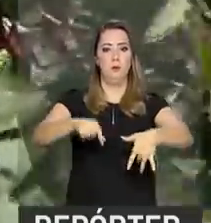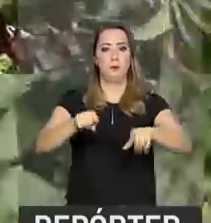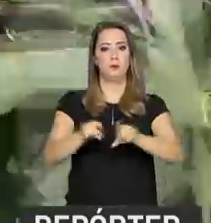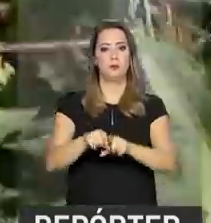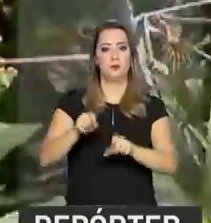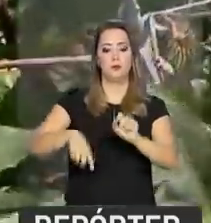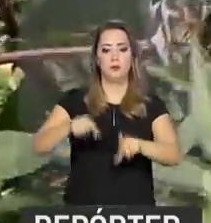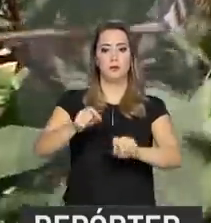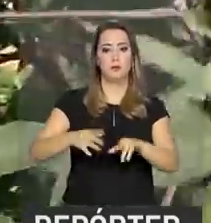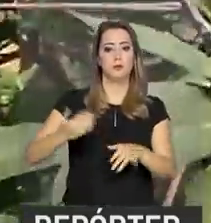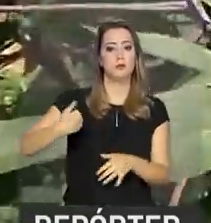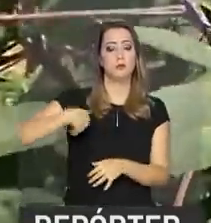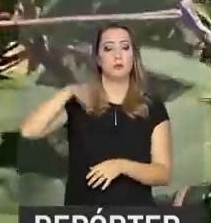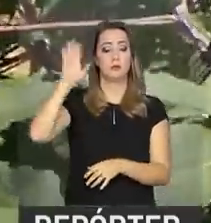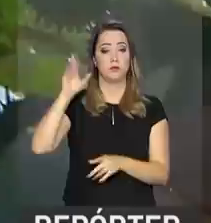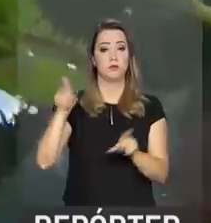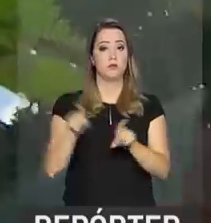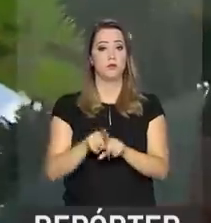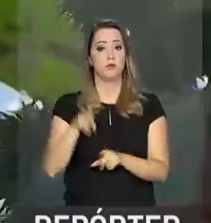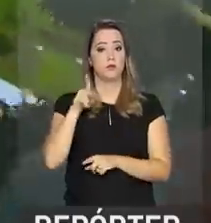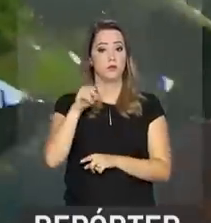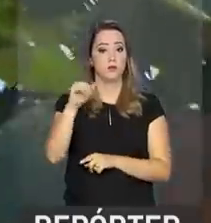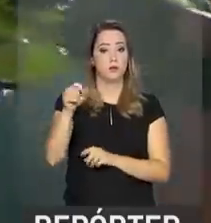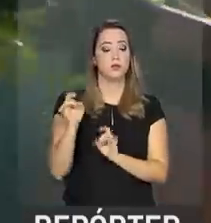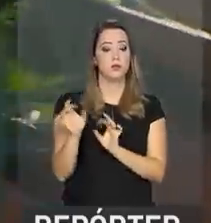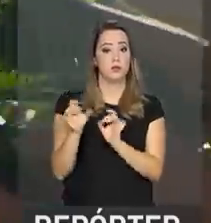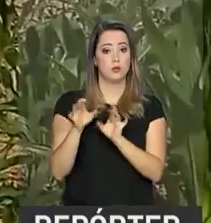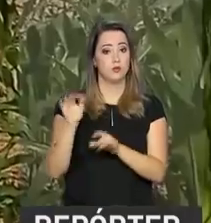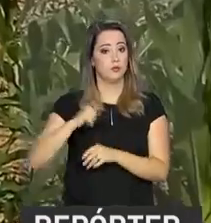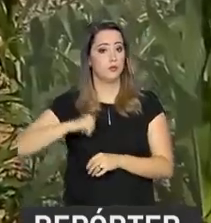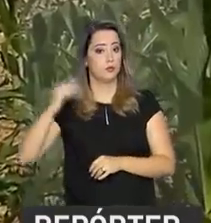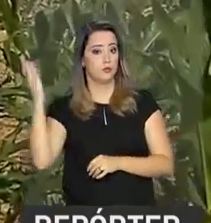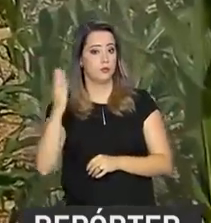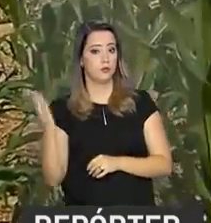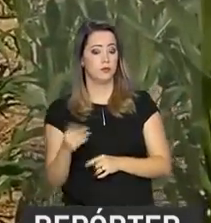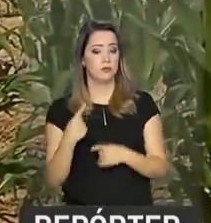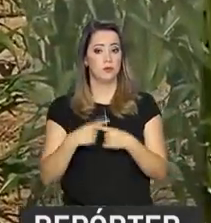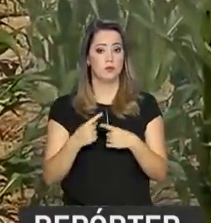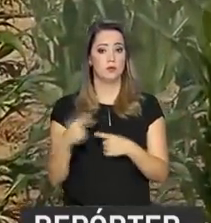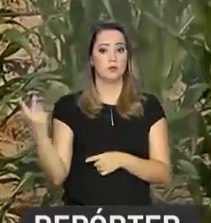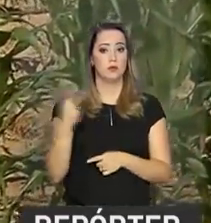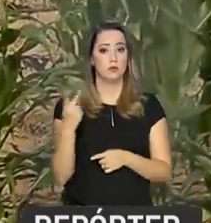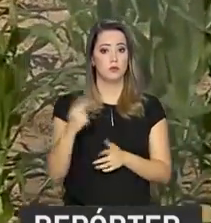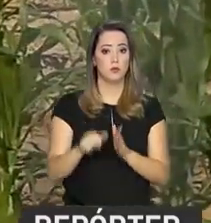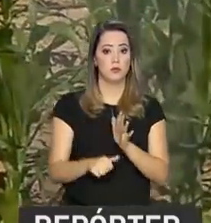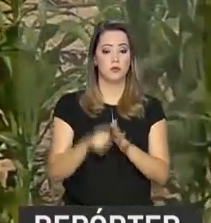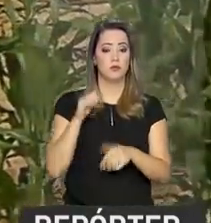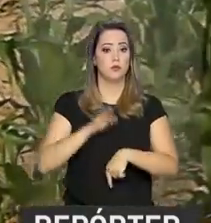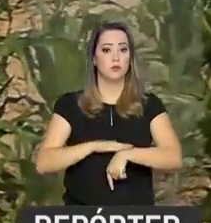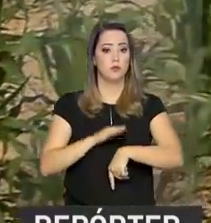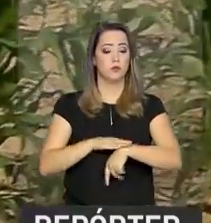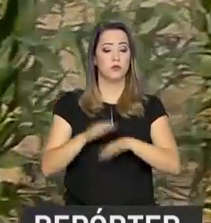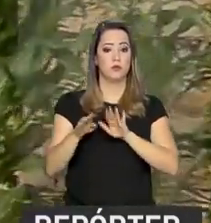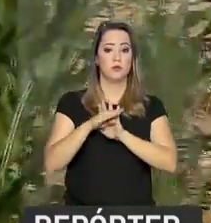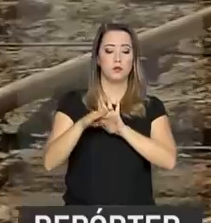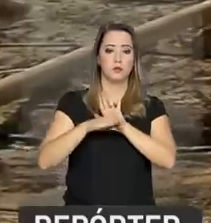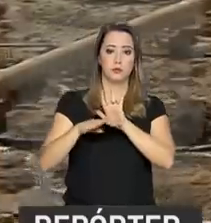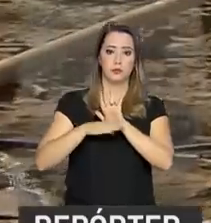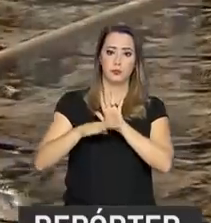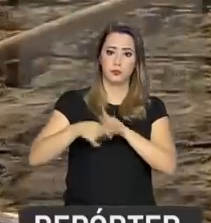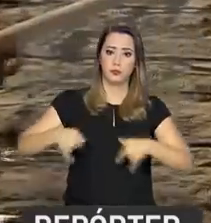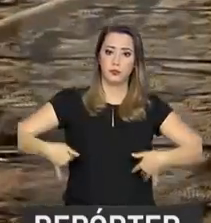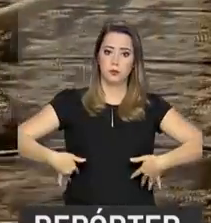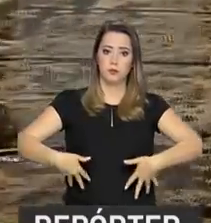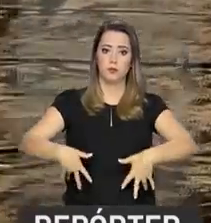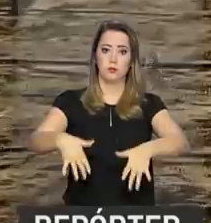mais e só em um dia tá exportar sua produção é que as duas primeiras etapas do projeto de irrigação baixio de